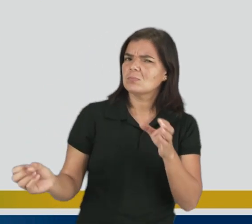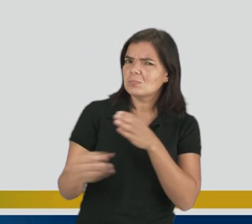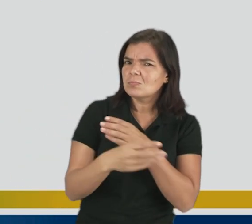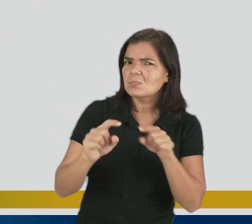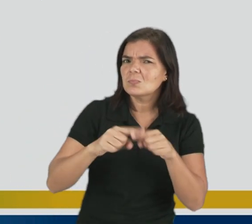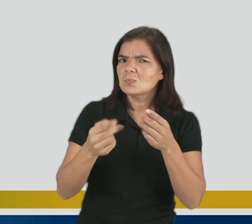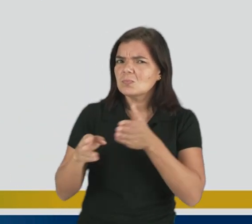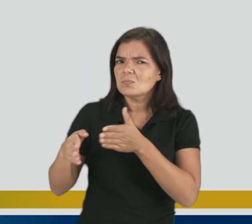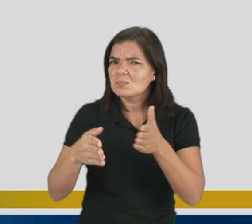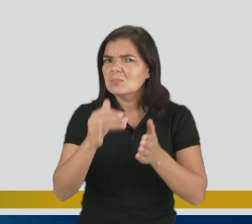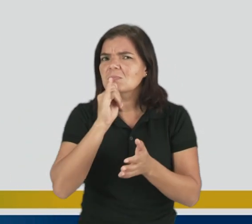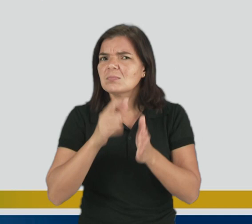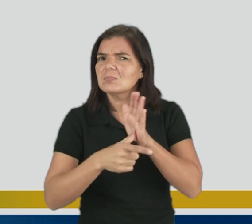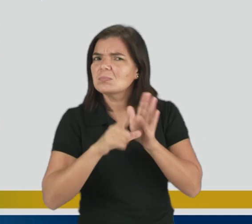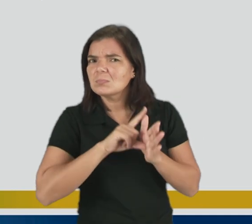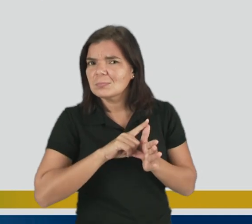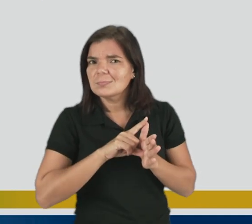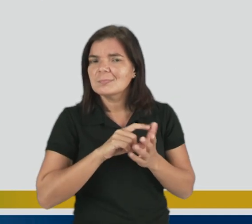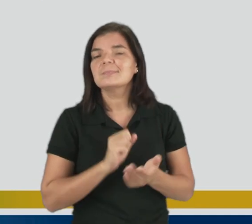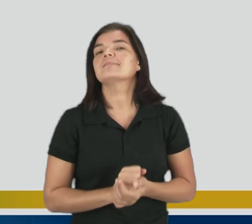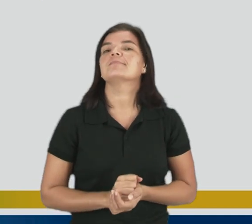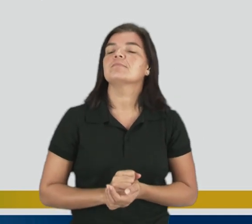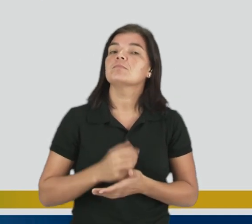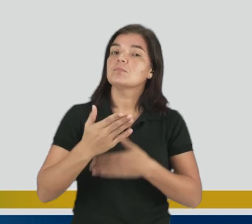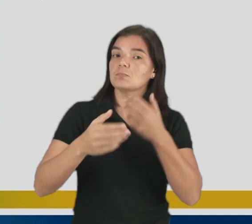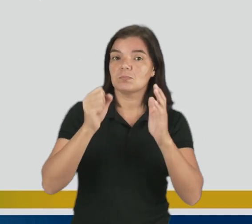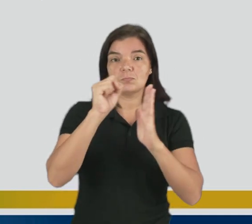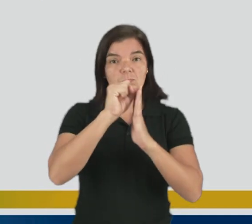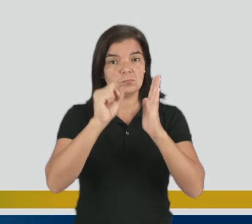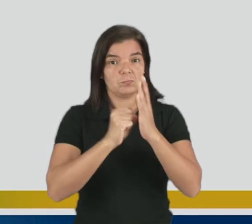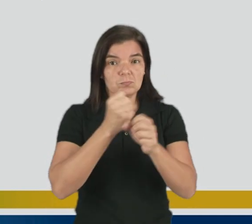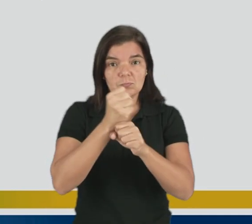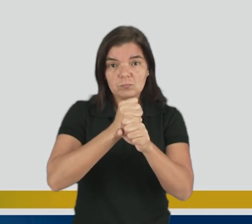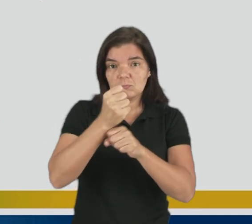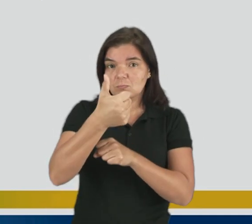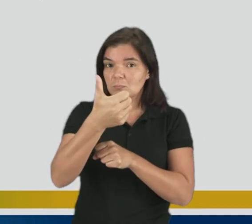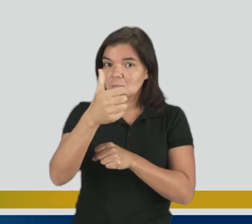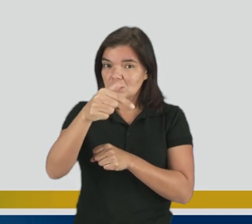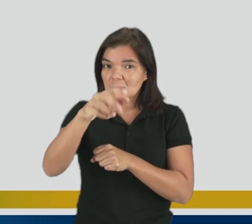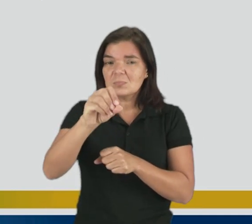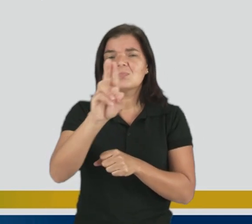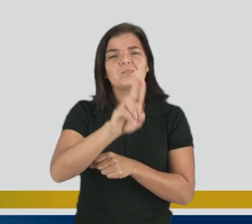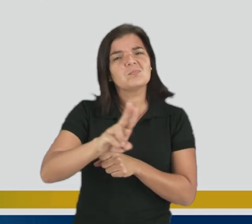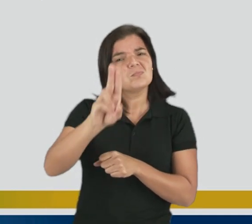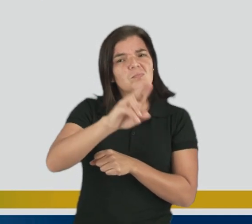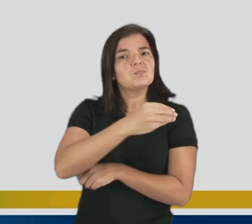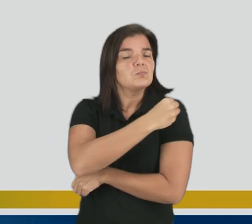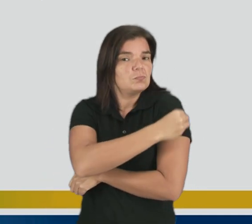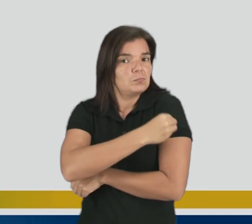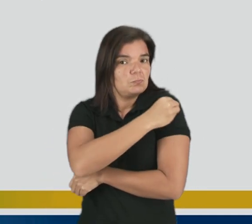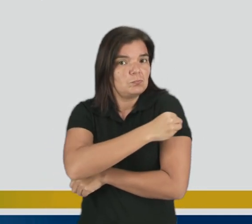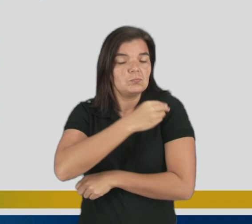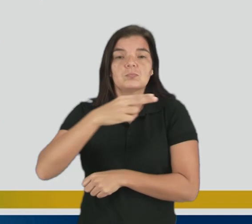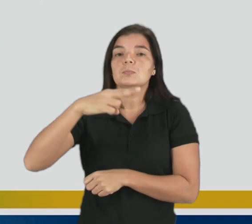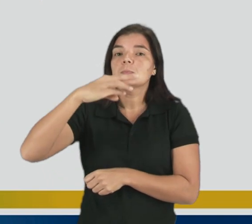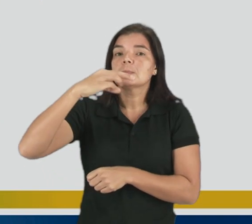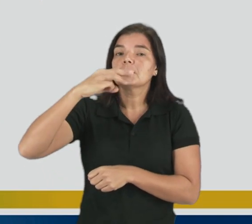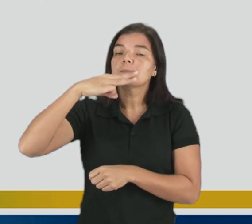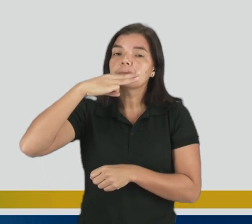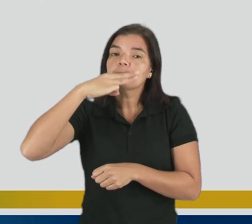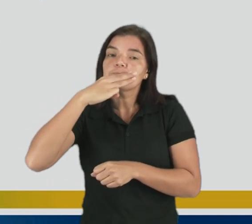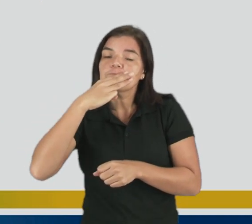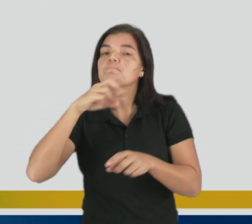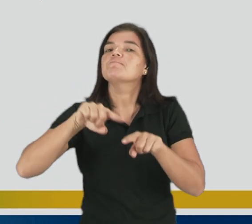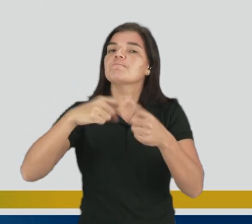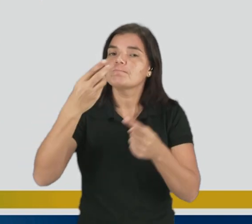inovador ou seguir os exemplos anteriores? Desde a década de 70, há investimentos no uso de álcool da cana-de-açúcar